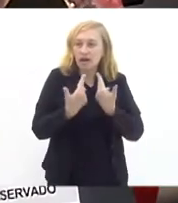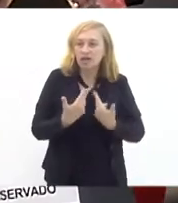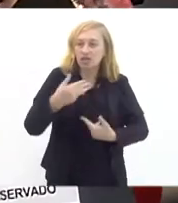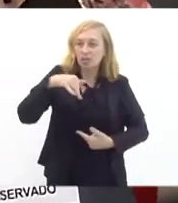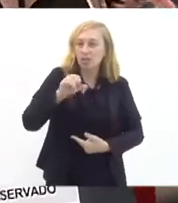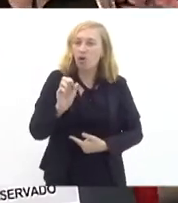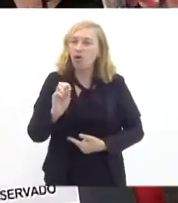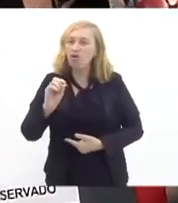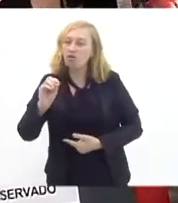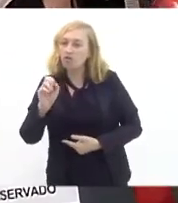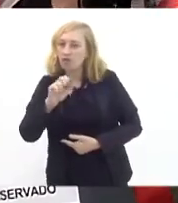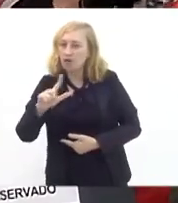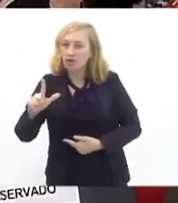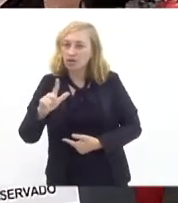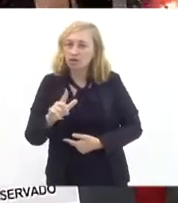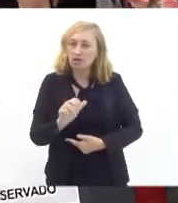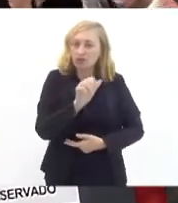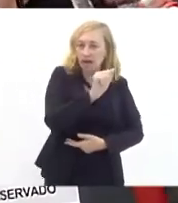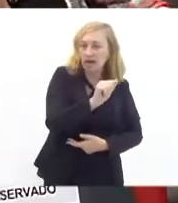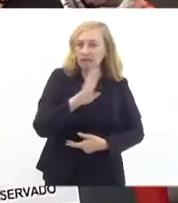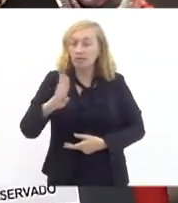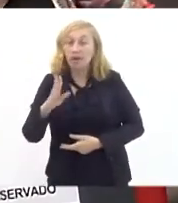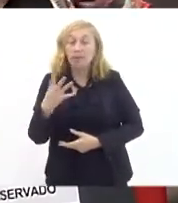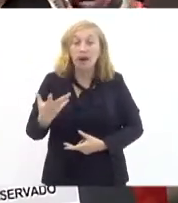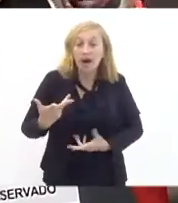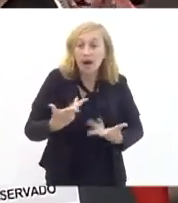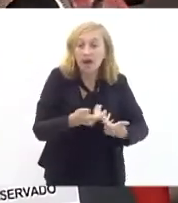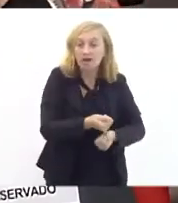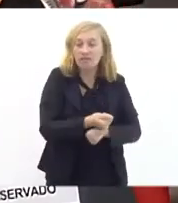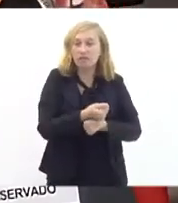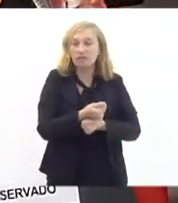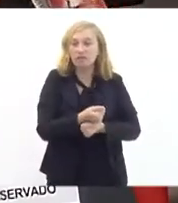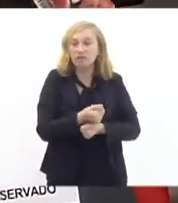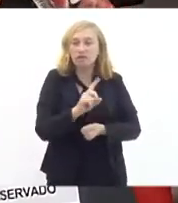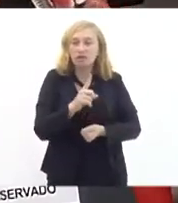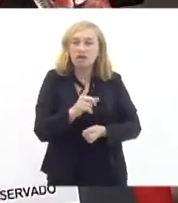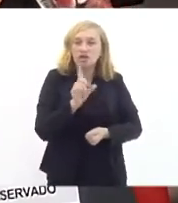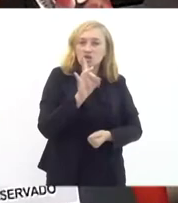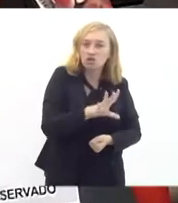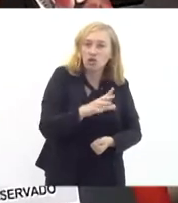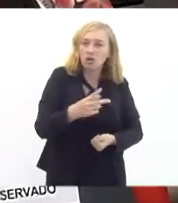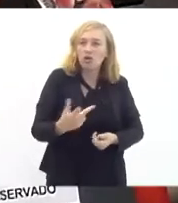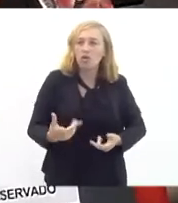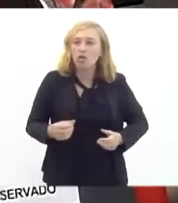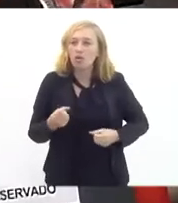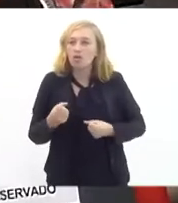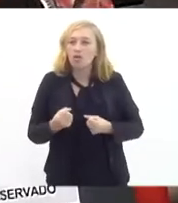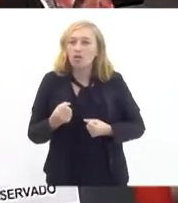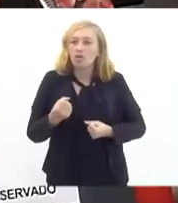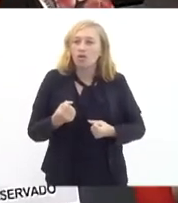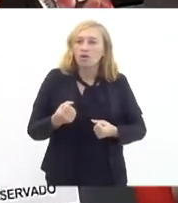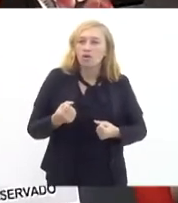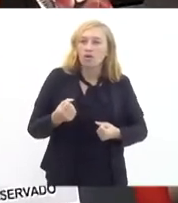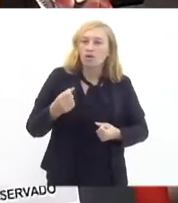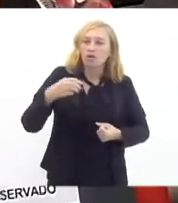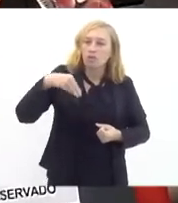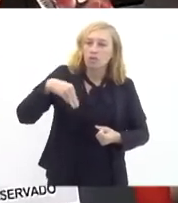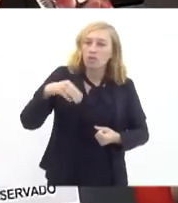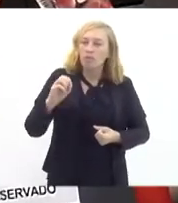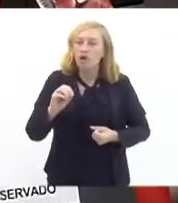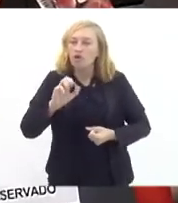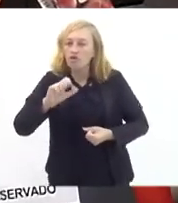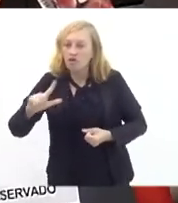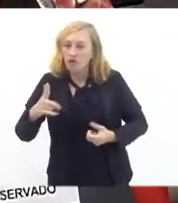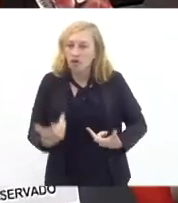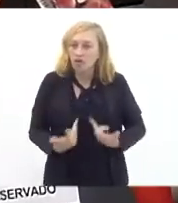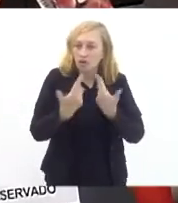fulano, o castramóvel de ciclano. Maravilhoso. Então, não tem que ser só o castramóvel. O médico, o remédio. Então, isso